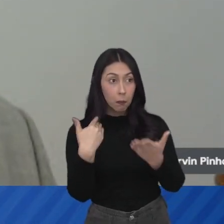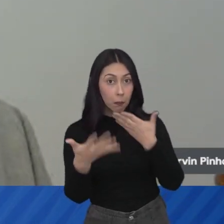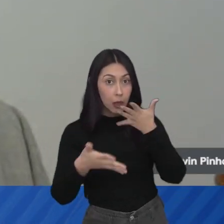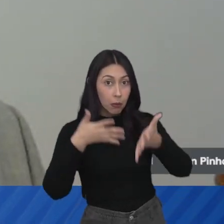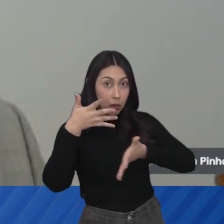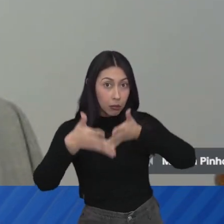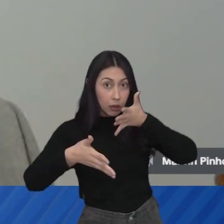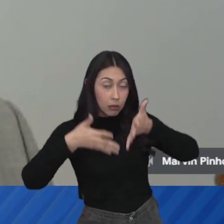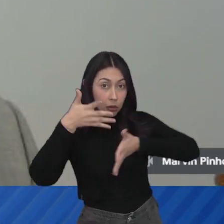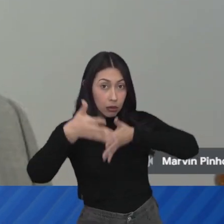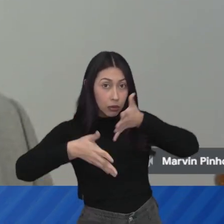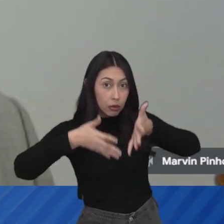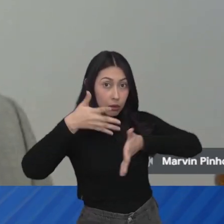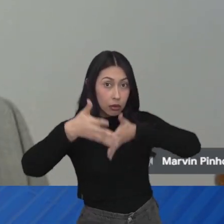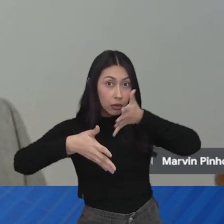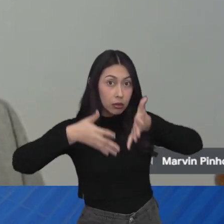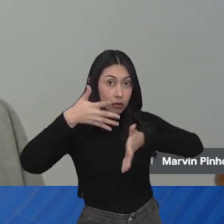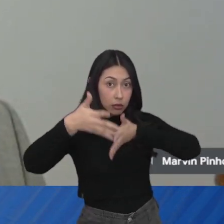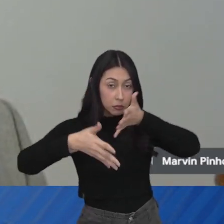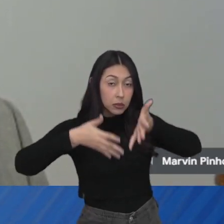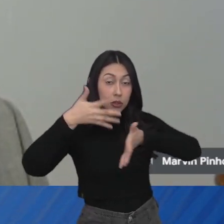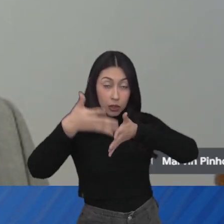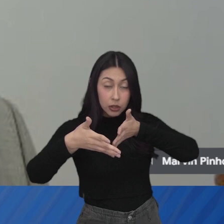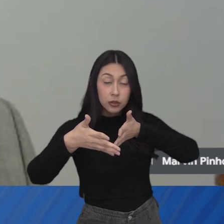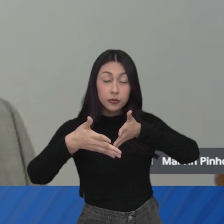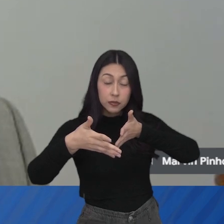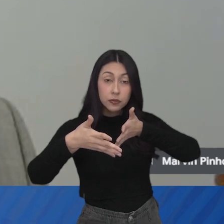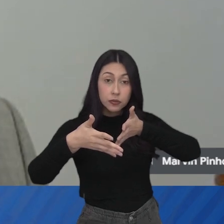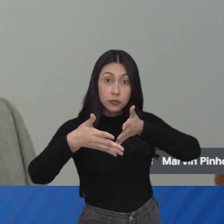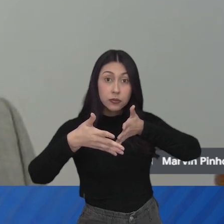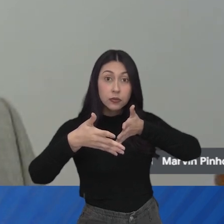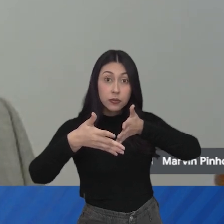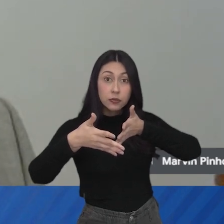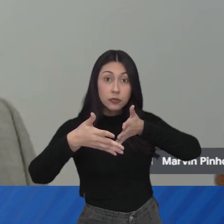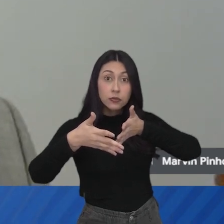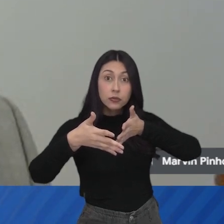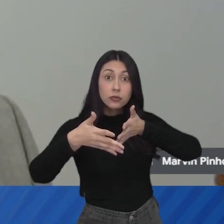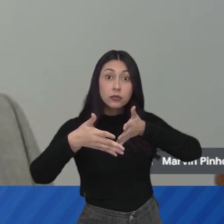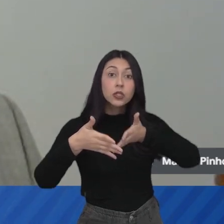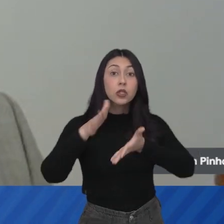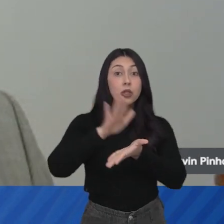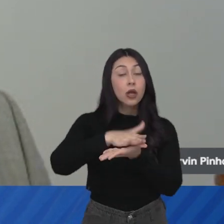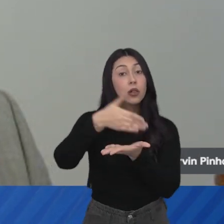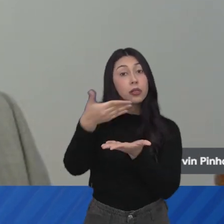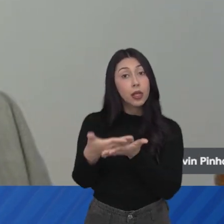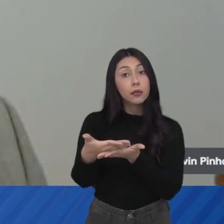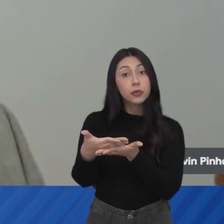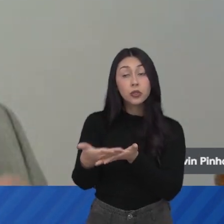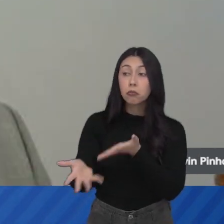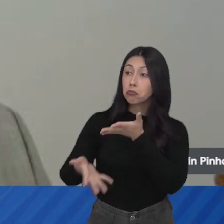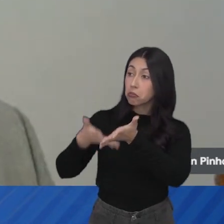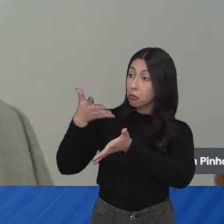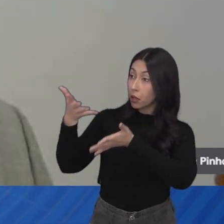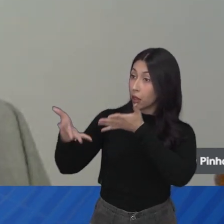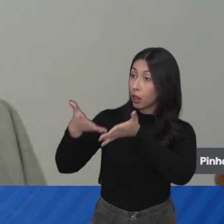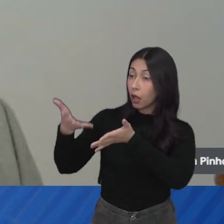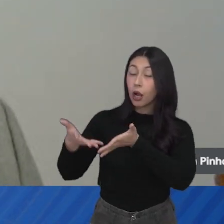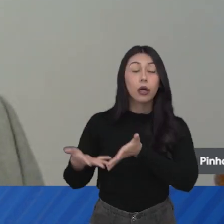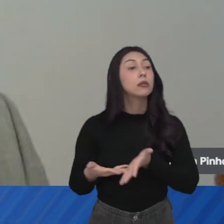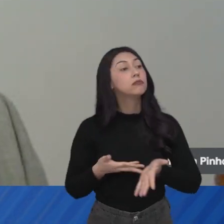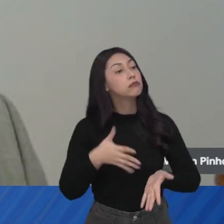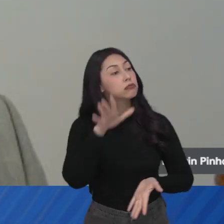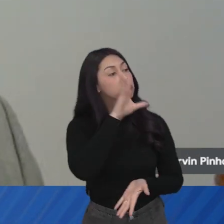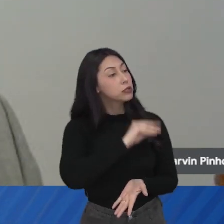dialoga com o intérprete de Libras, através da língua brasileira de sinais, e o intérprete, por sua vez,